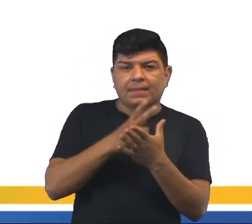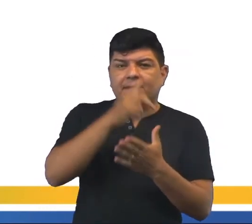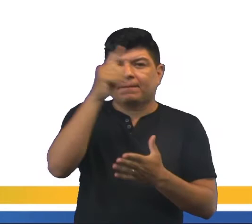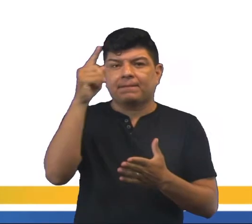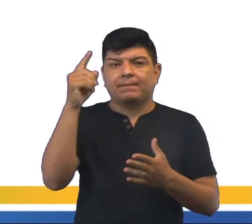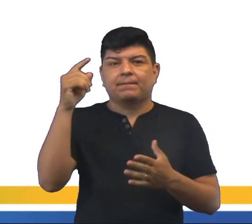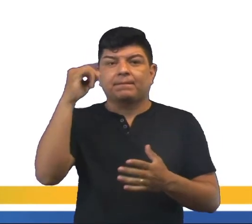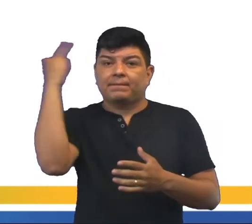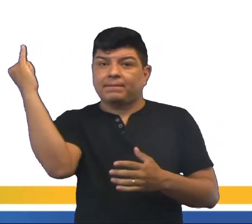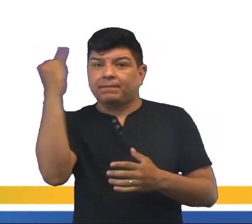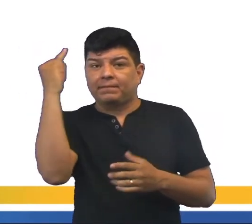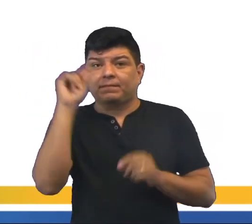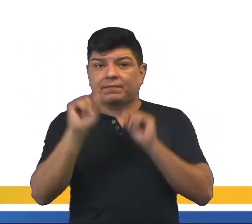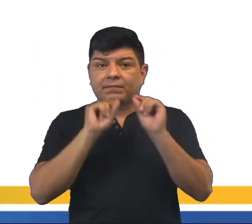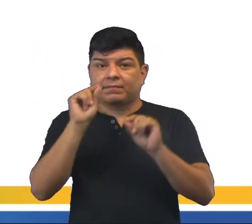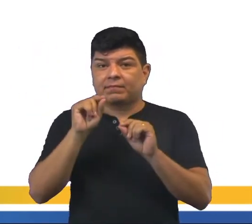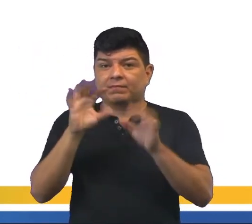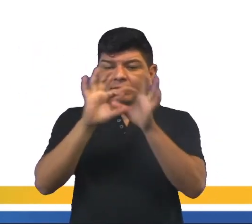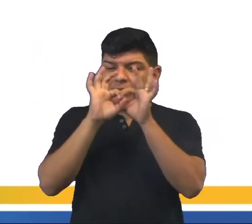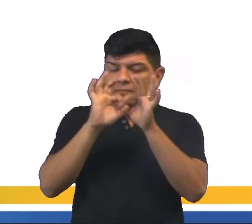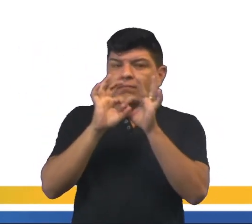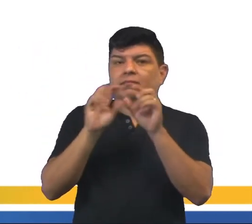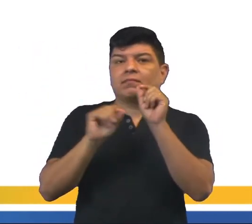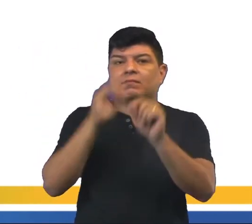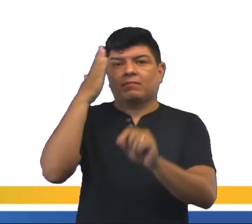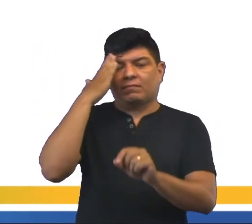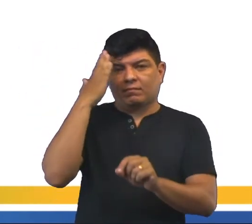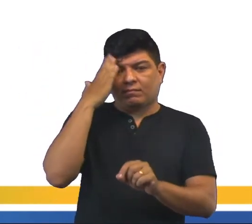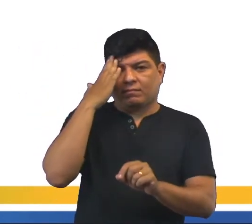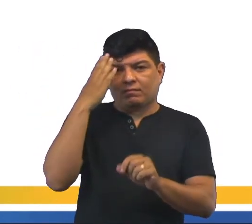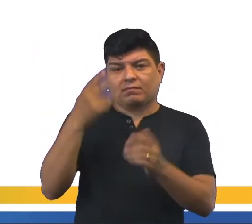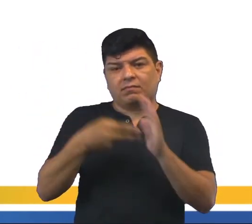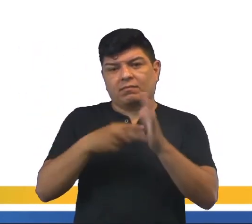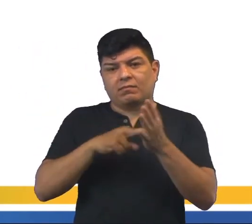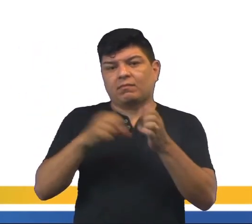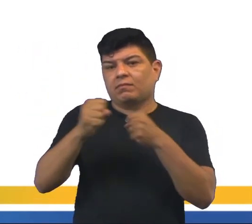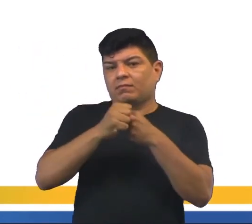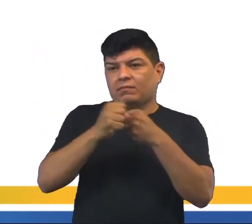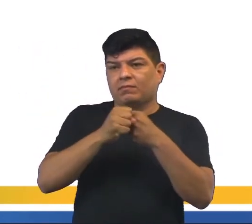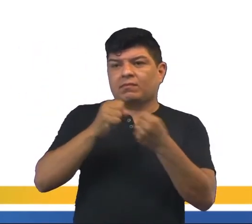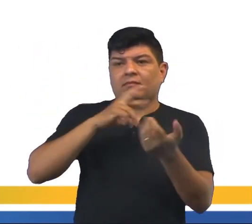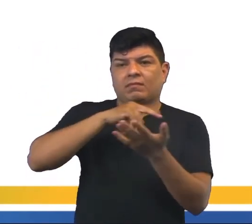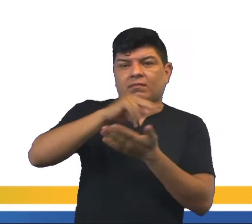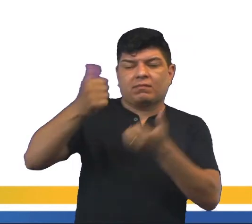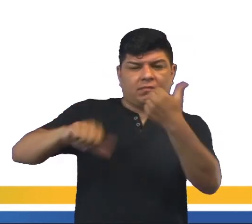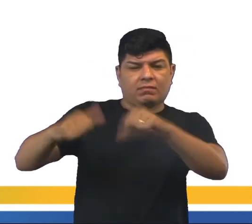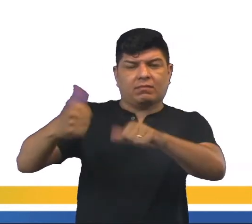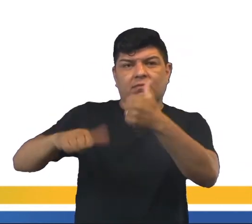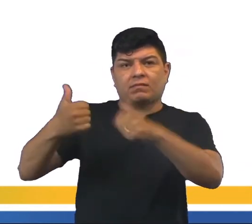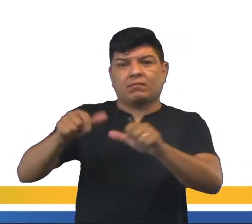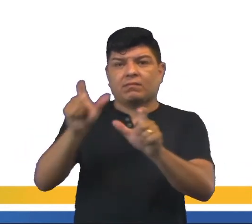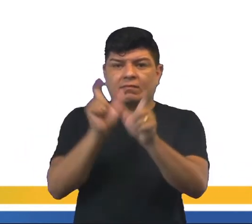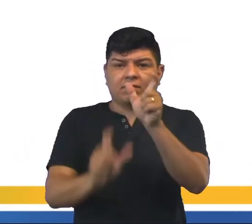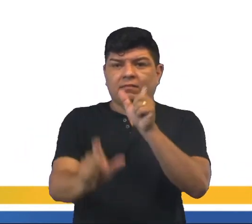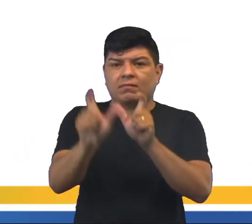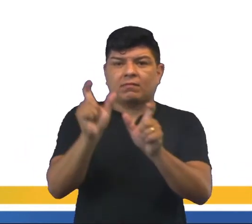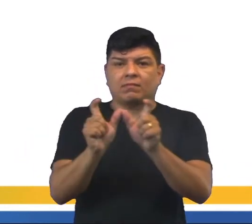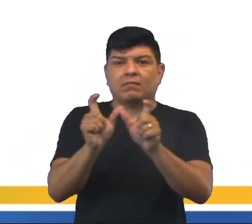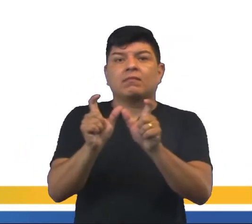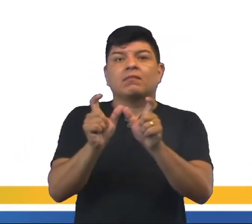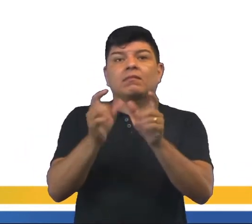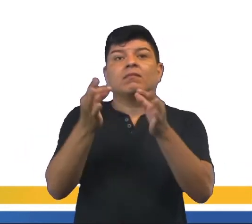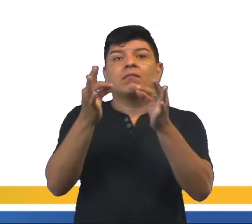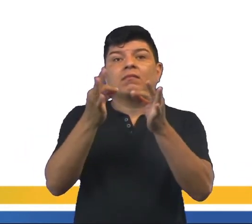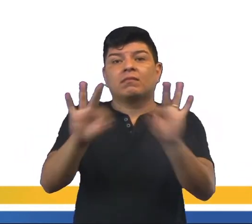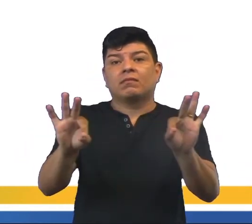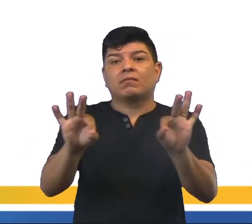importância de você ter bem assim enraizado o conceito do que é um substantivo. Porque em várias análises aí morfológicas e sintáticas, você